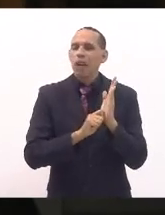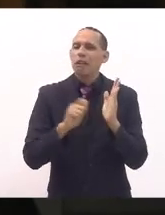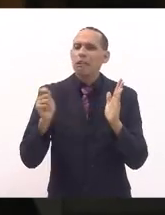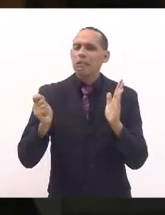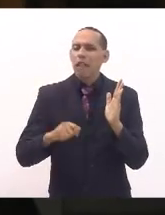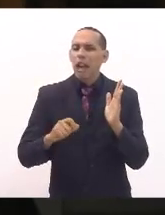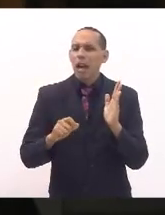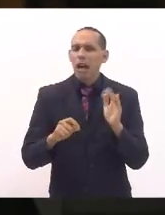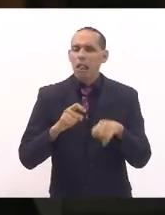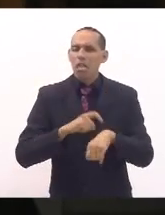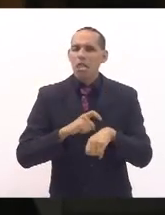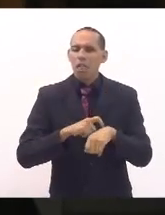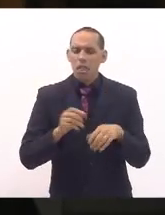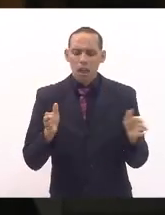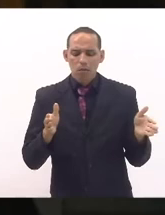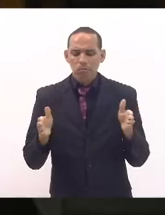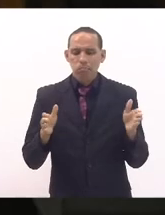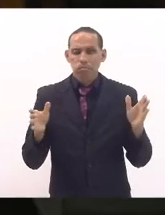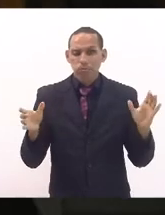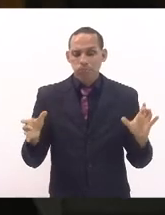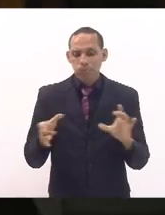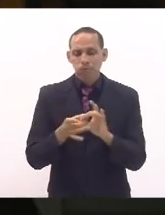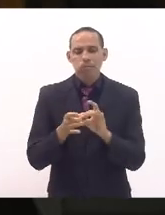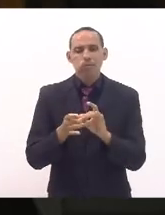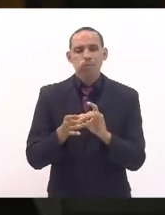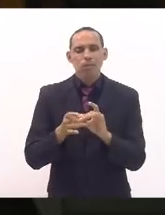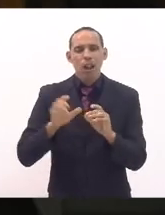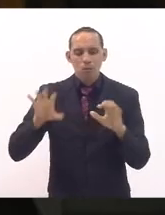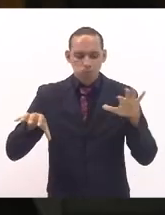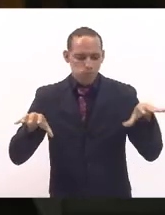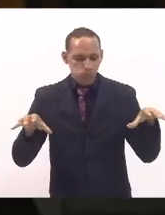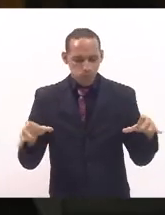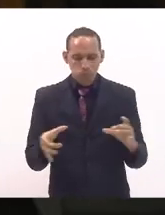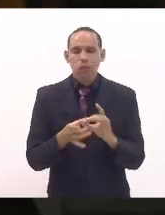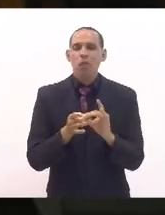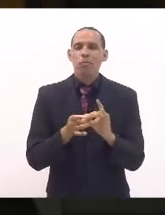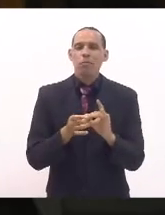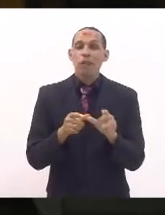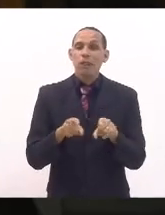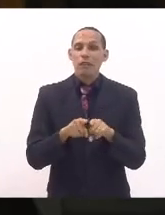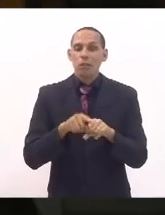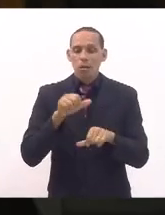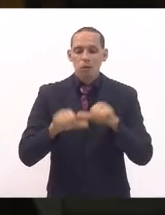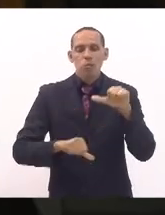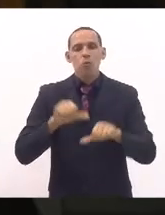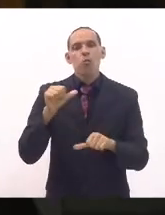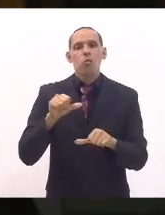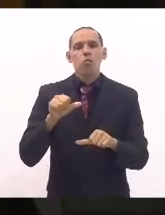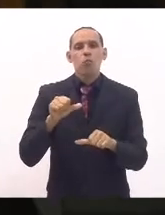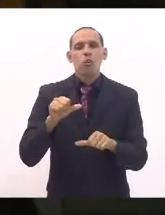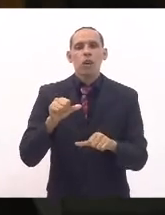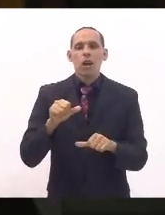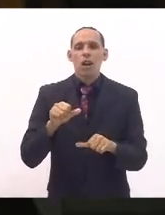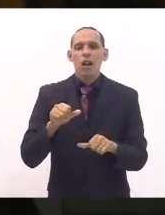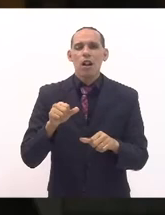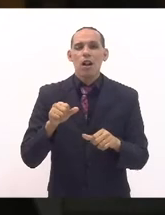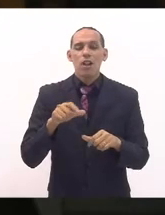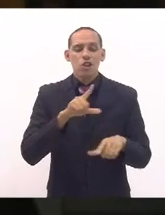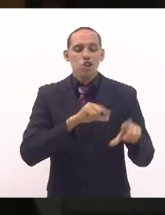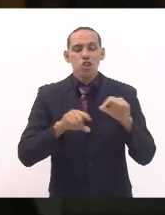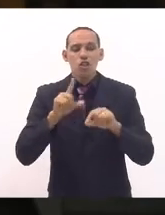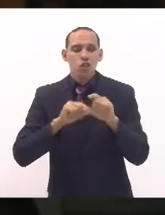no tempo, unificar as agências e, ao mesmo tempo, mudar o critério para a escolha